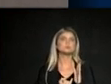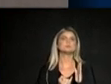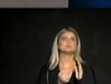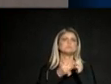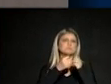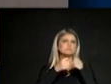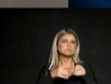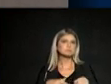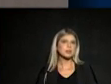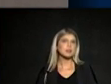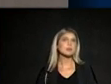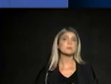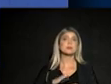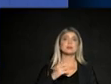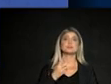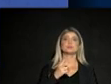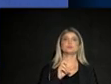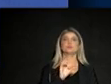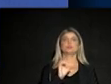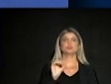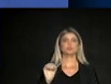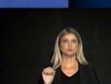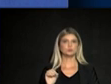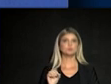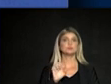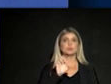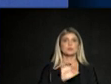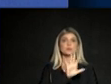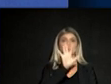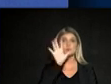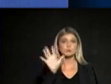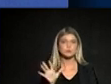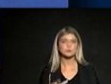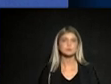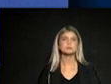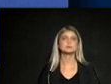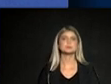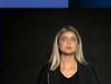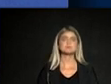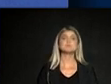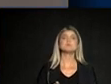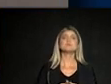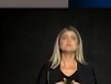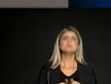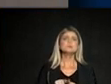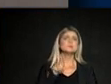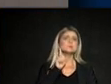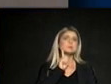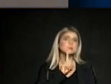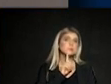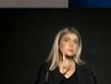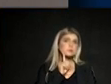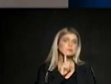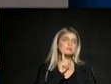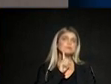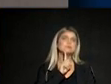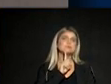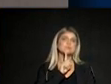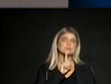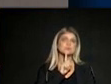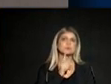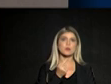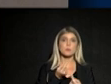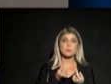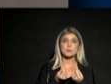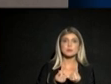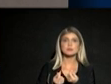Inflação de mais de 2 dígitos na Europa, inflação acima de 9% nos Estados Unidos, um realinhamento de